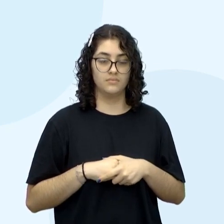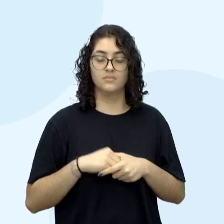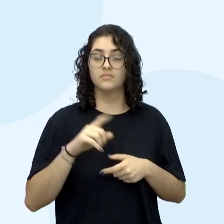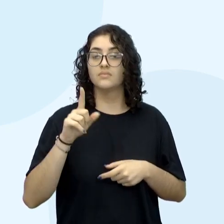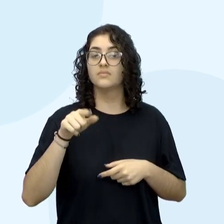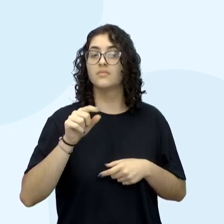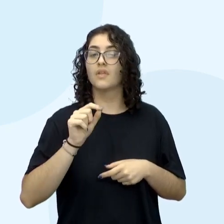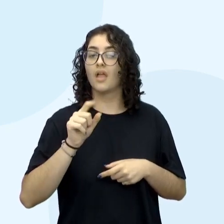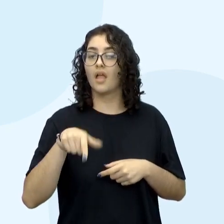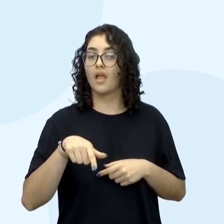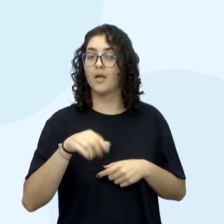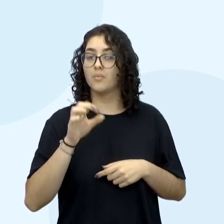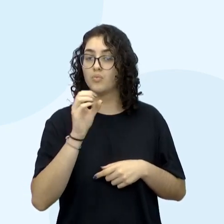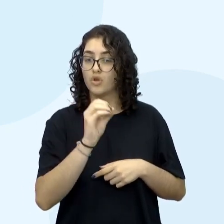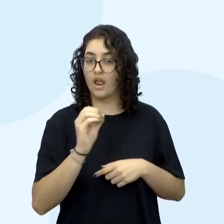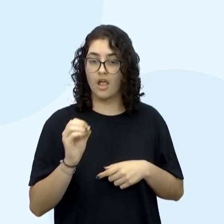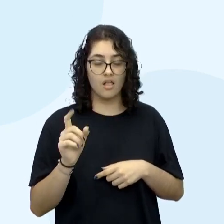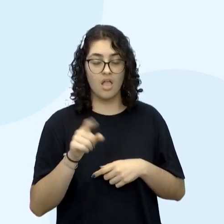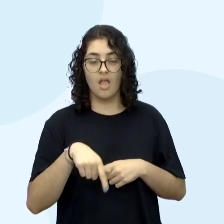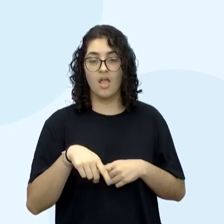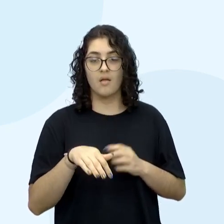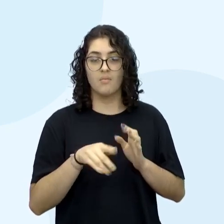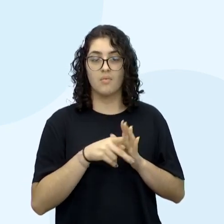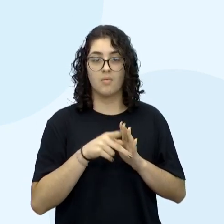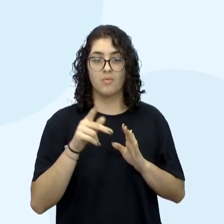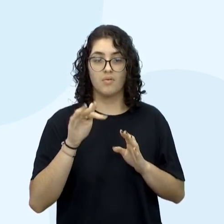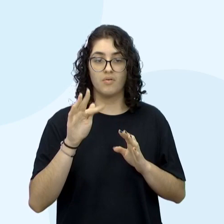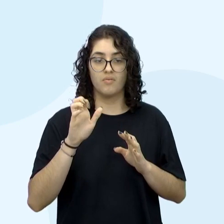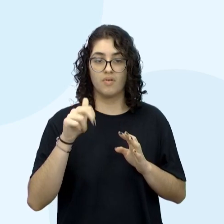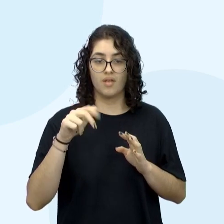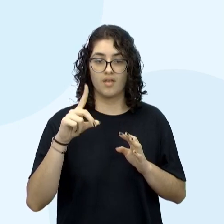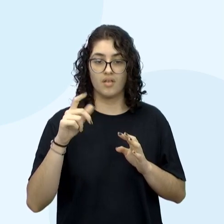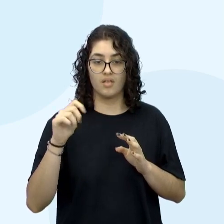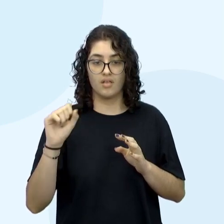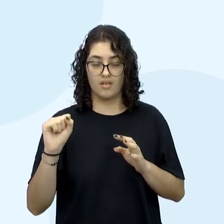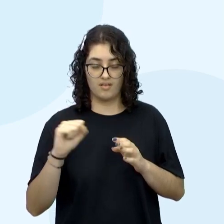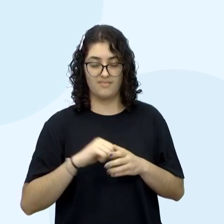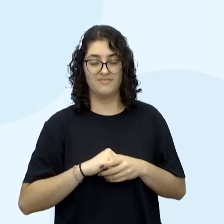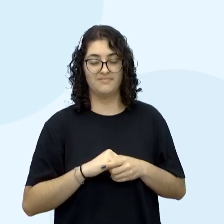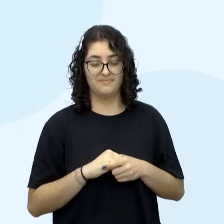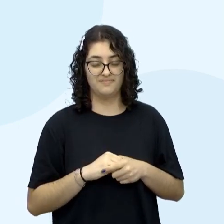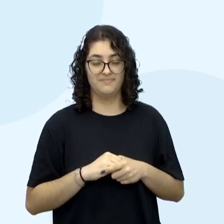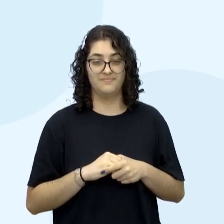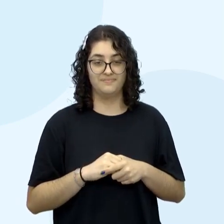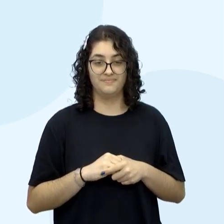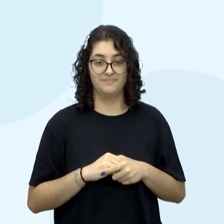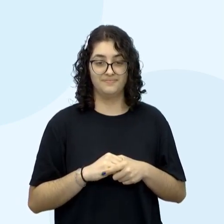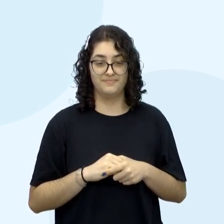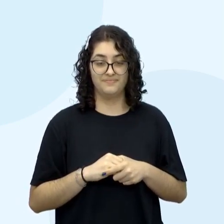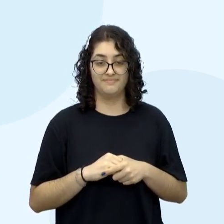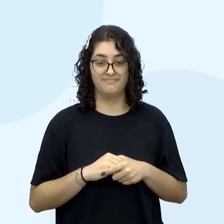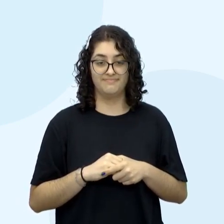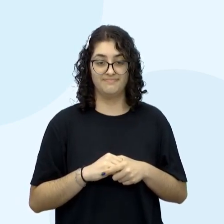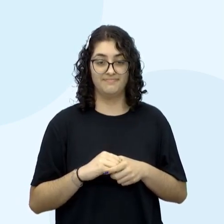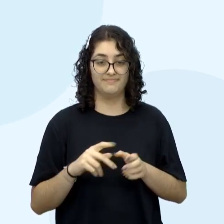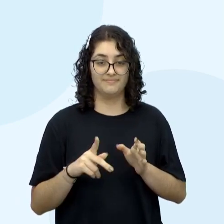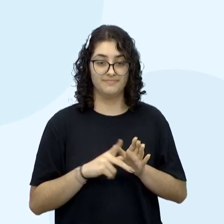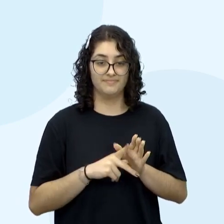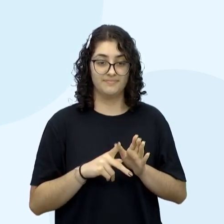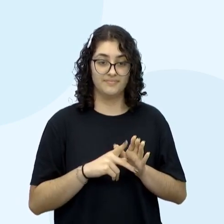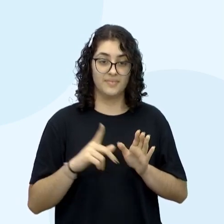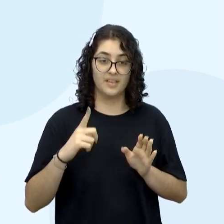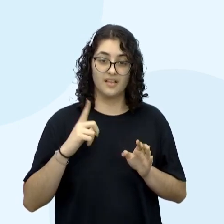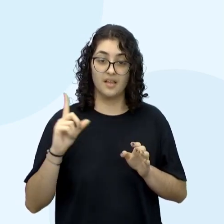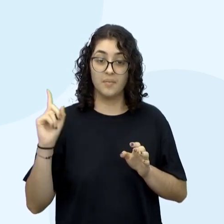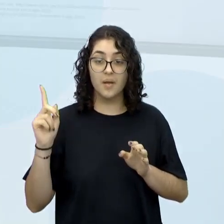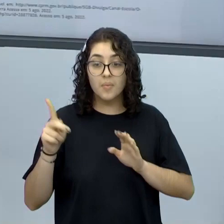é um buraco, são fendas. Aqui, ó, fenda, fenda, fenda, fenda. Aqui a gente tá vendo uma fenda para cima,